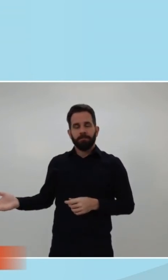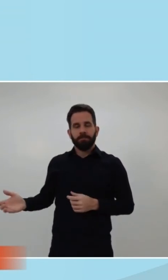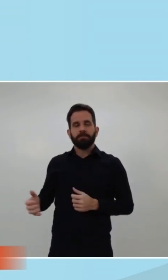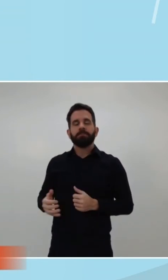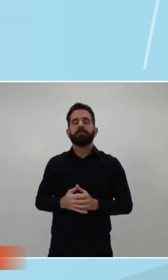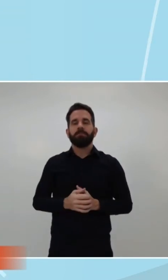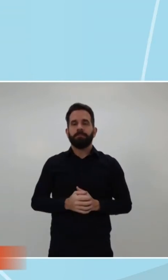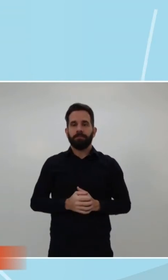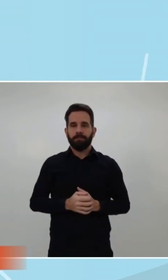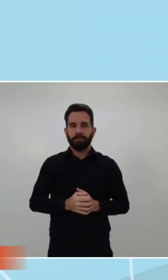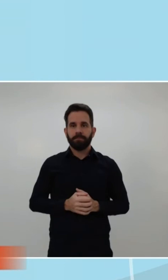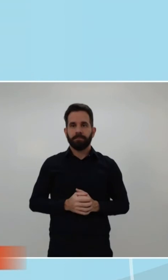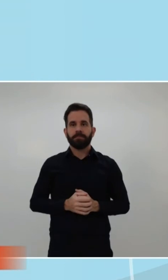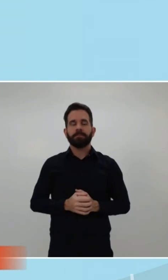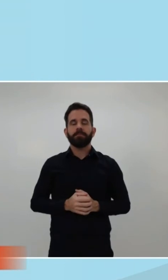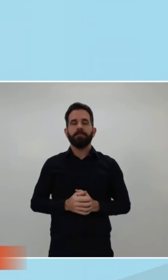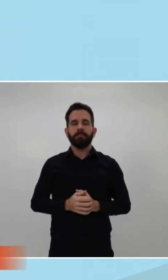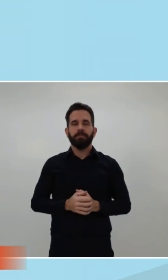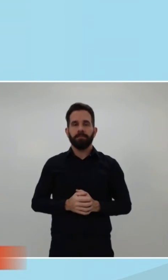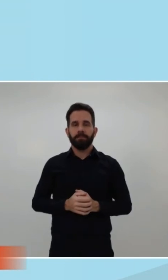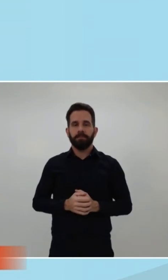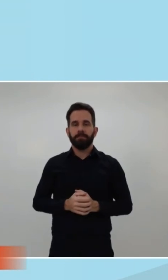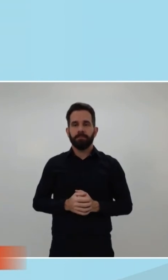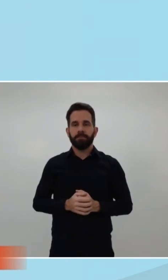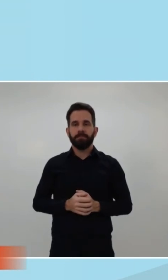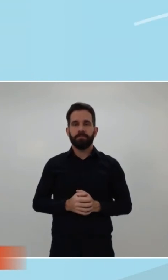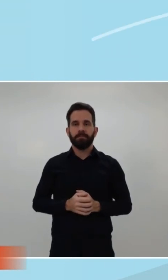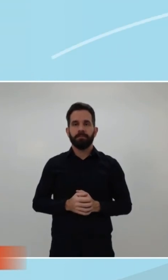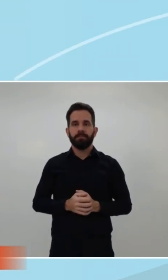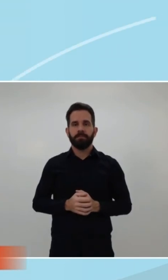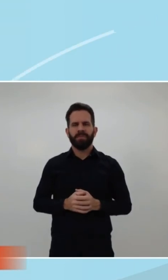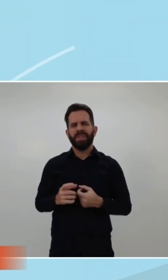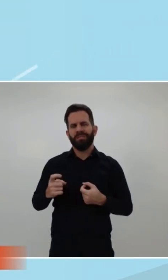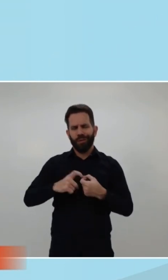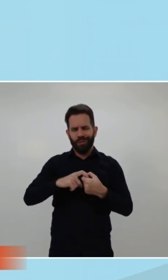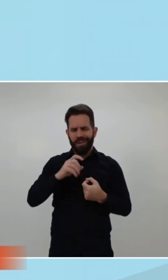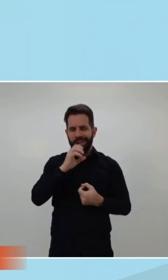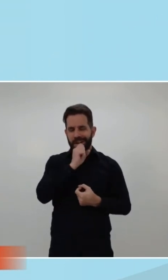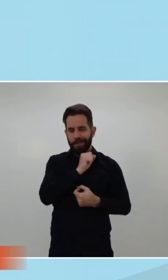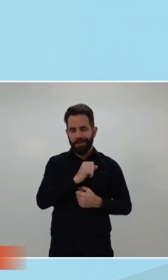62 99181 1406. A gente volta rapidinho.